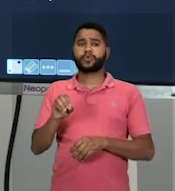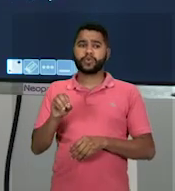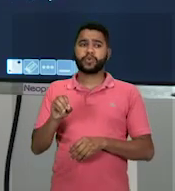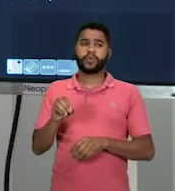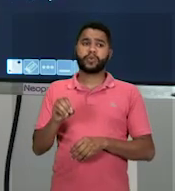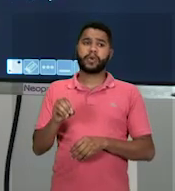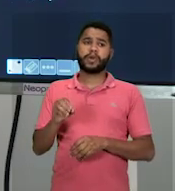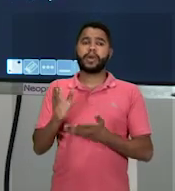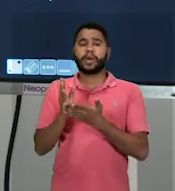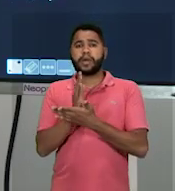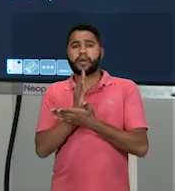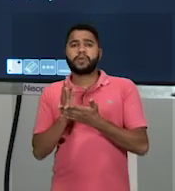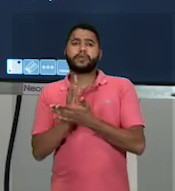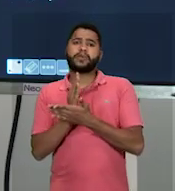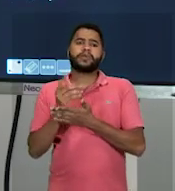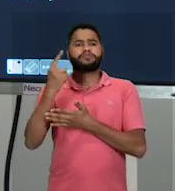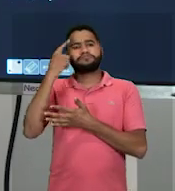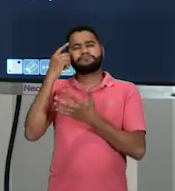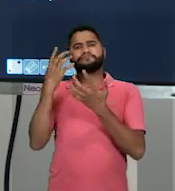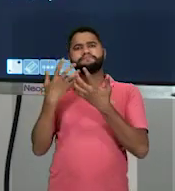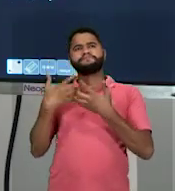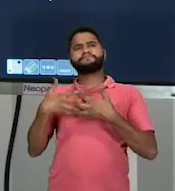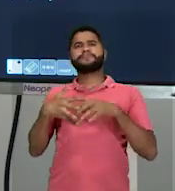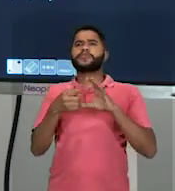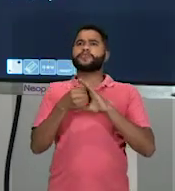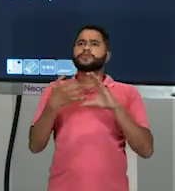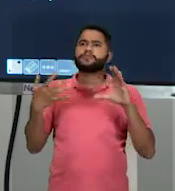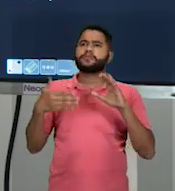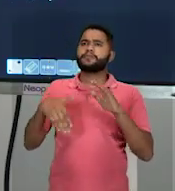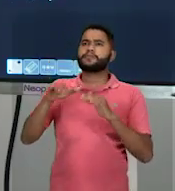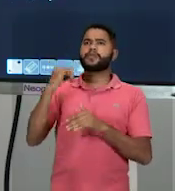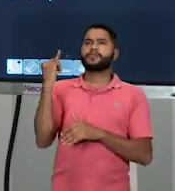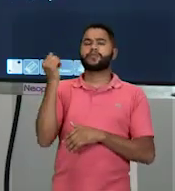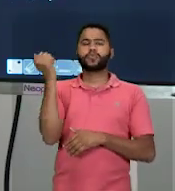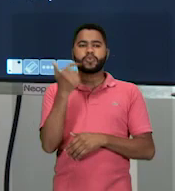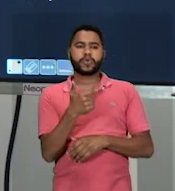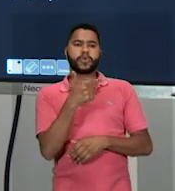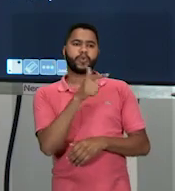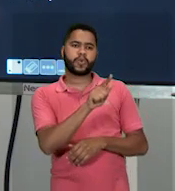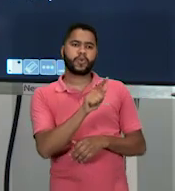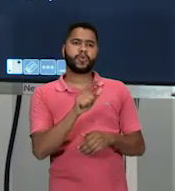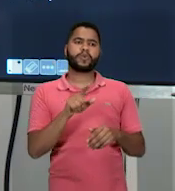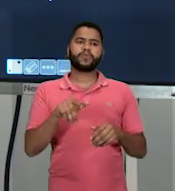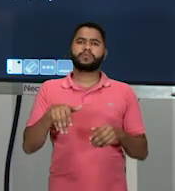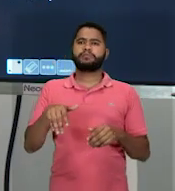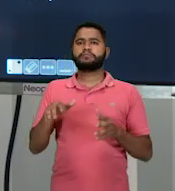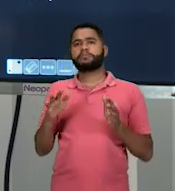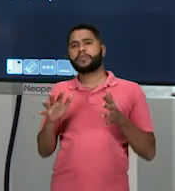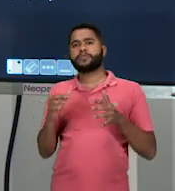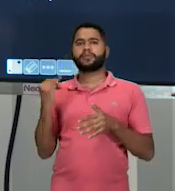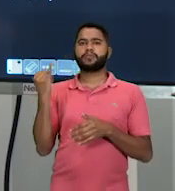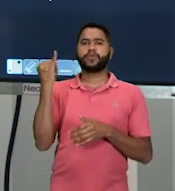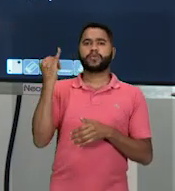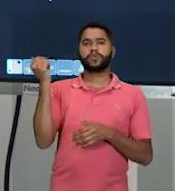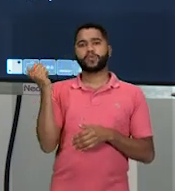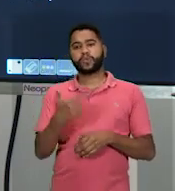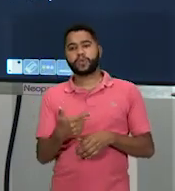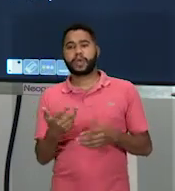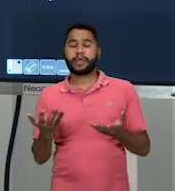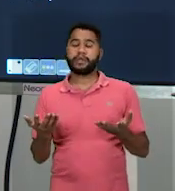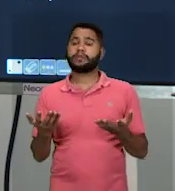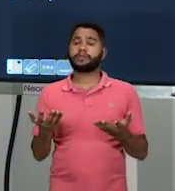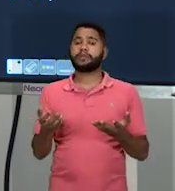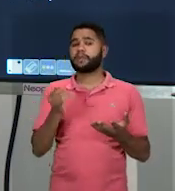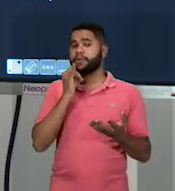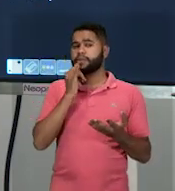Porque alguém considerou que um aspecto é mais importante do que outro, que é mais ou menos importante do que outro. Então,